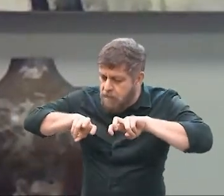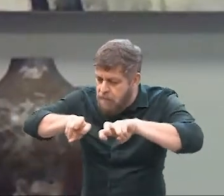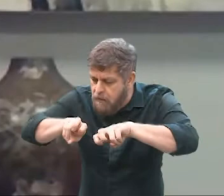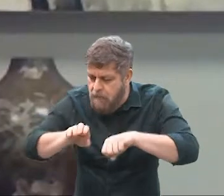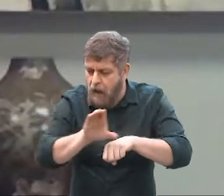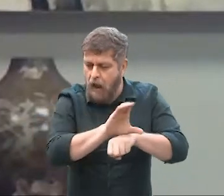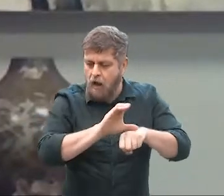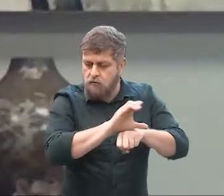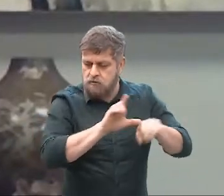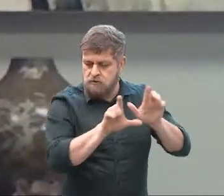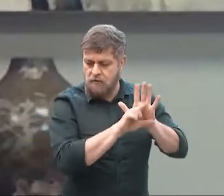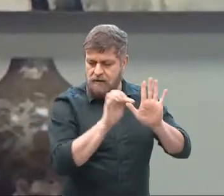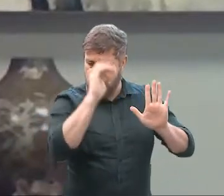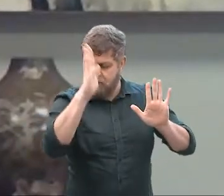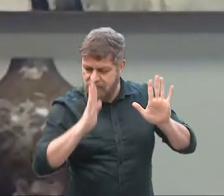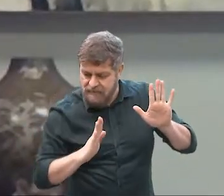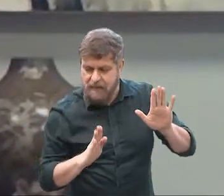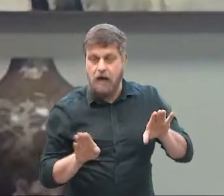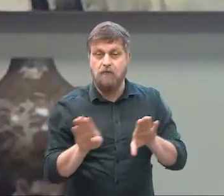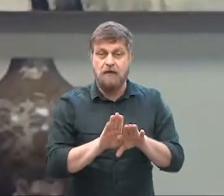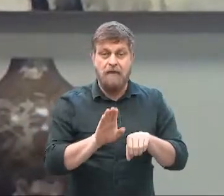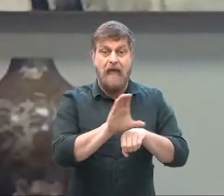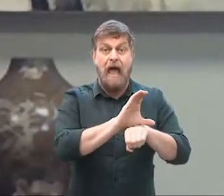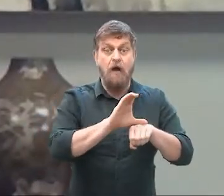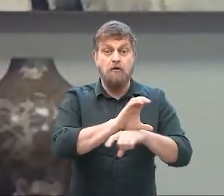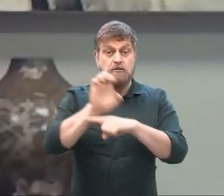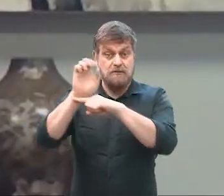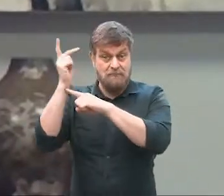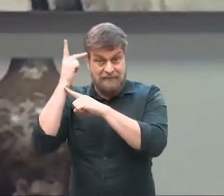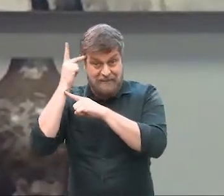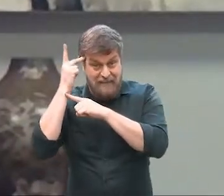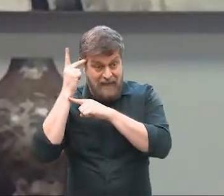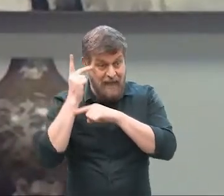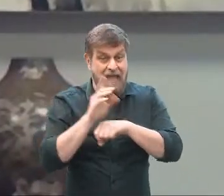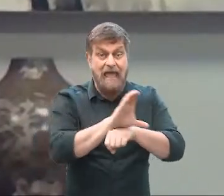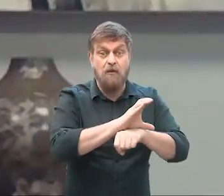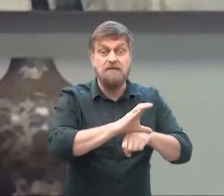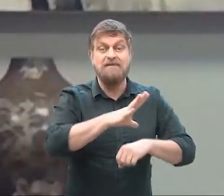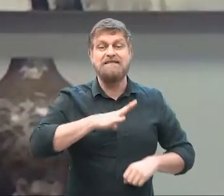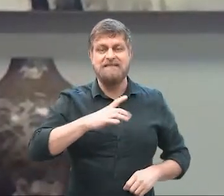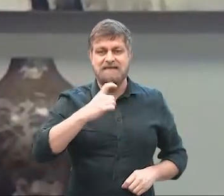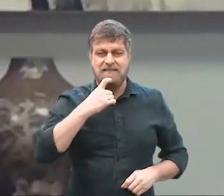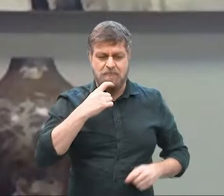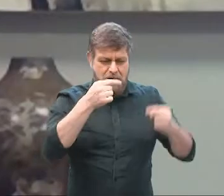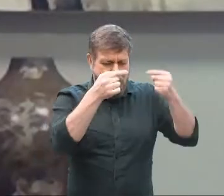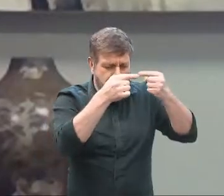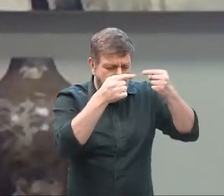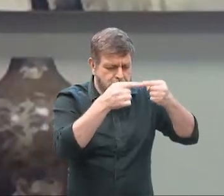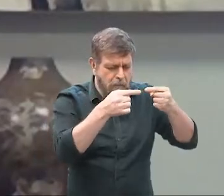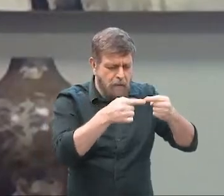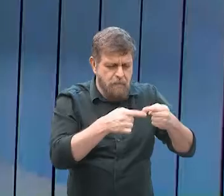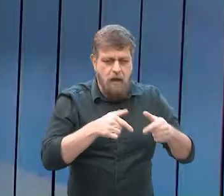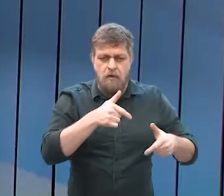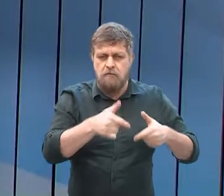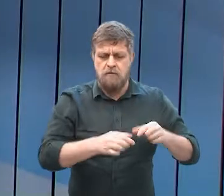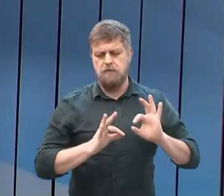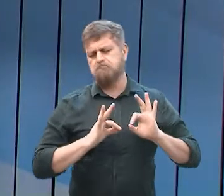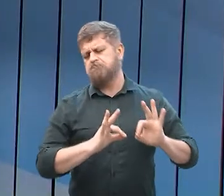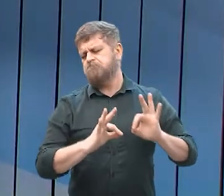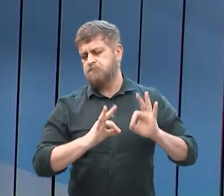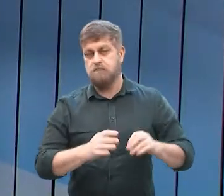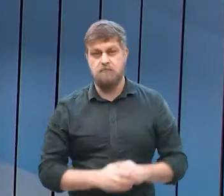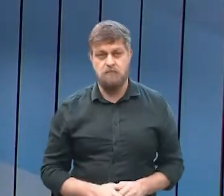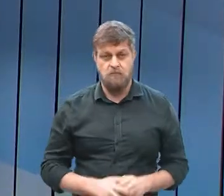Constituição Federal está do lado, a Constituição Estadual, a lei orgânica, e o trabalho tem sido bem feito. E todas essas